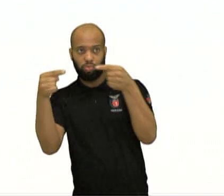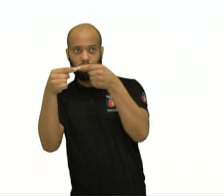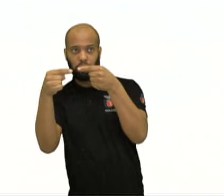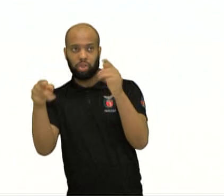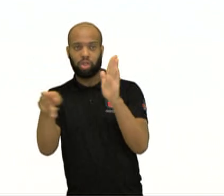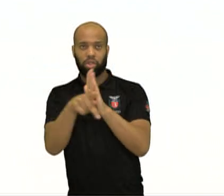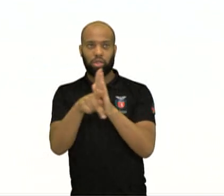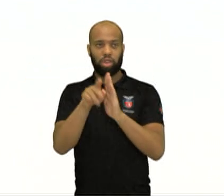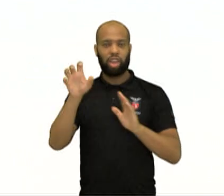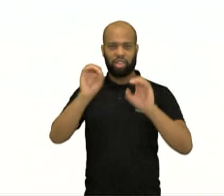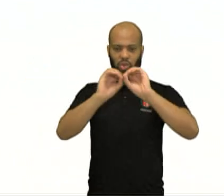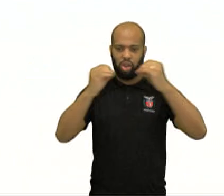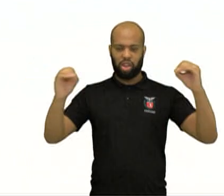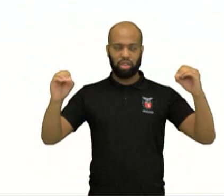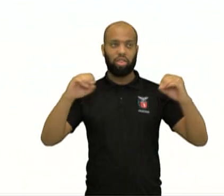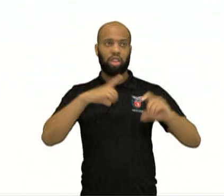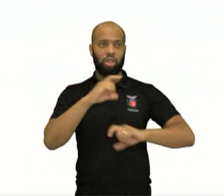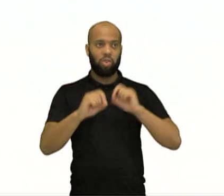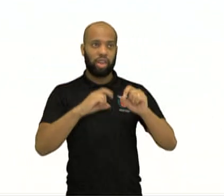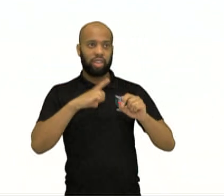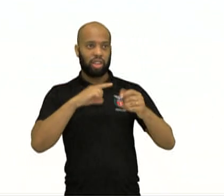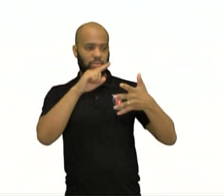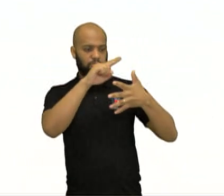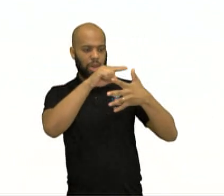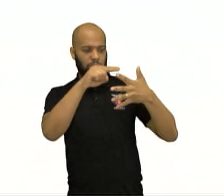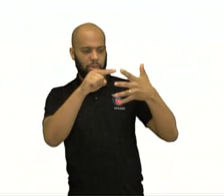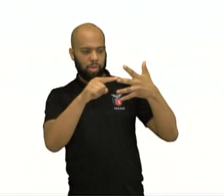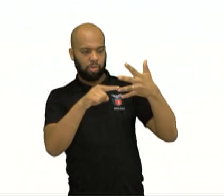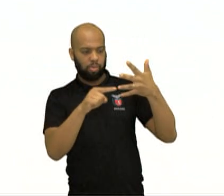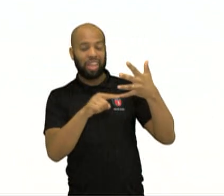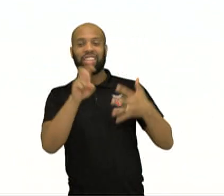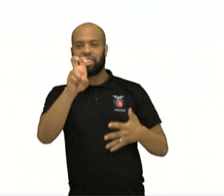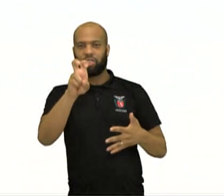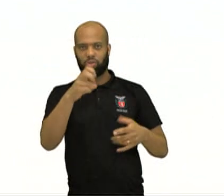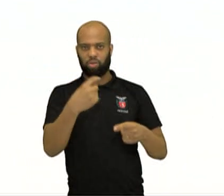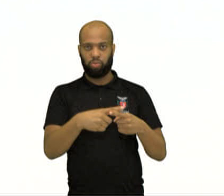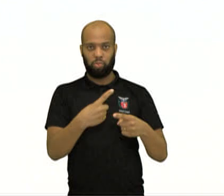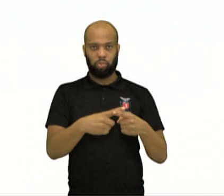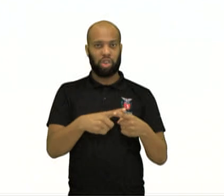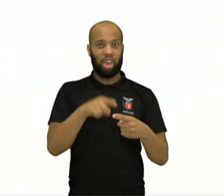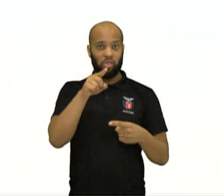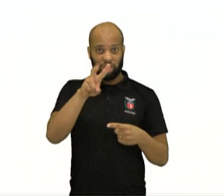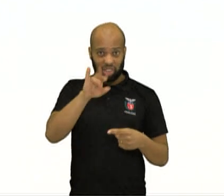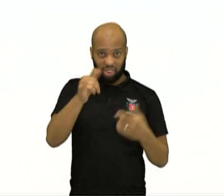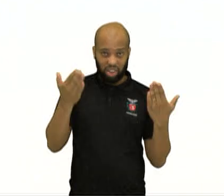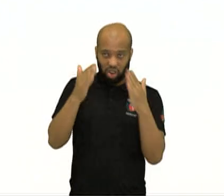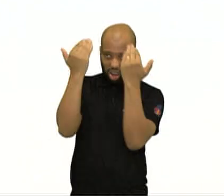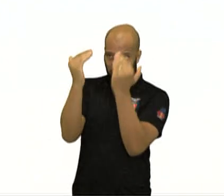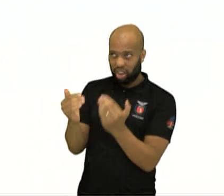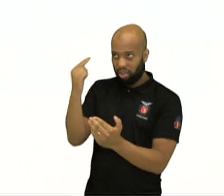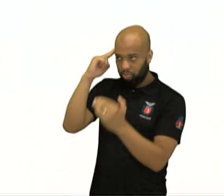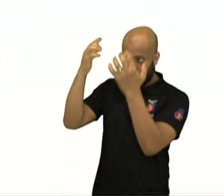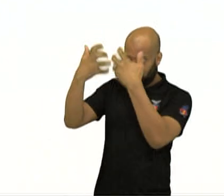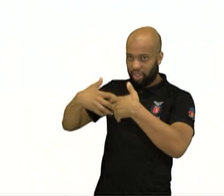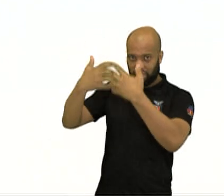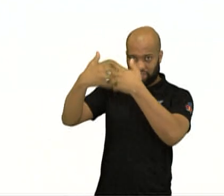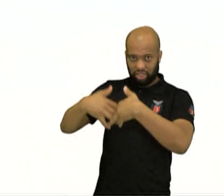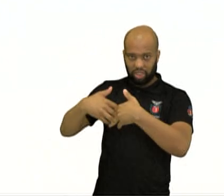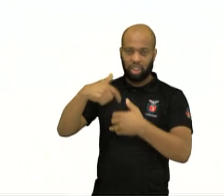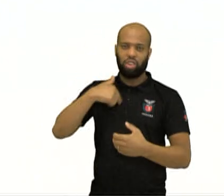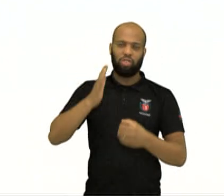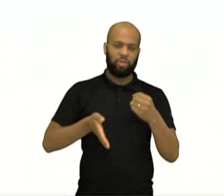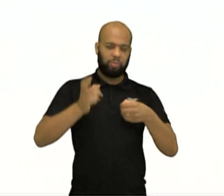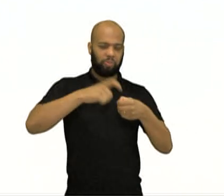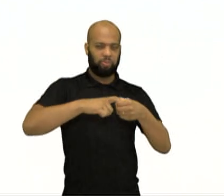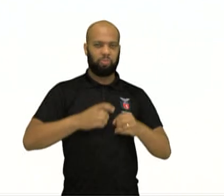é um exercício de vestibular, eu tenho 5 opções hoje. Enquanto você analisa, pensa, eu volto